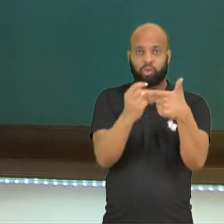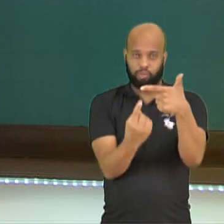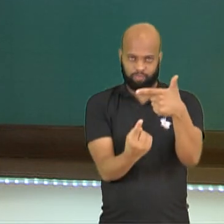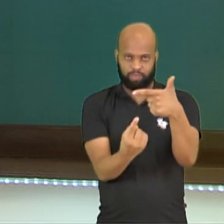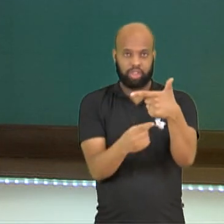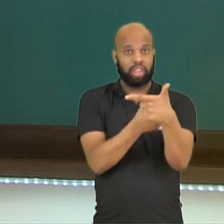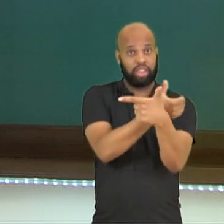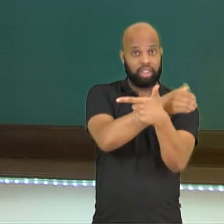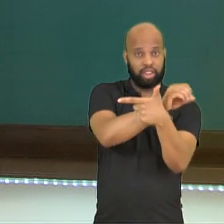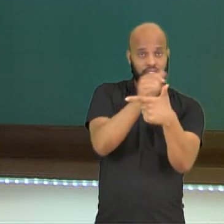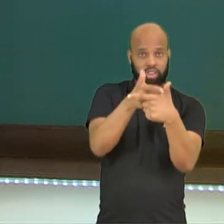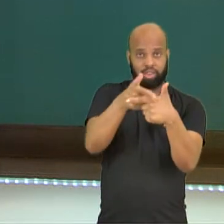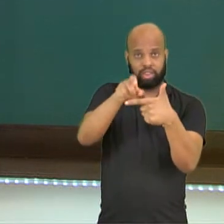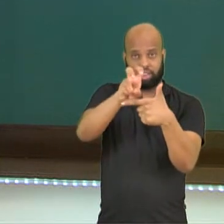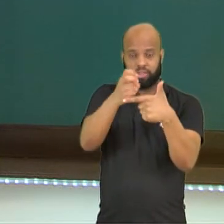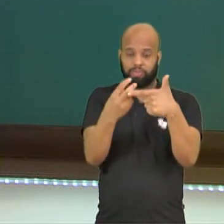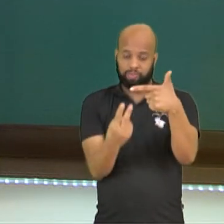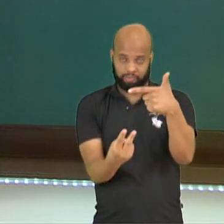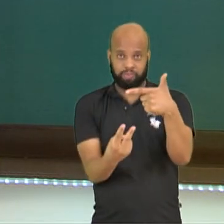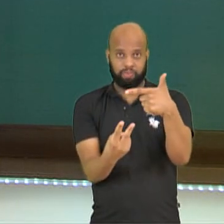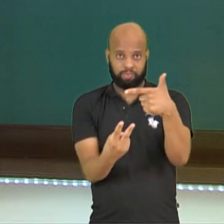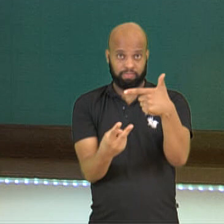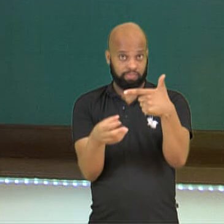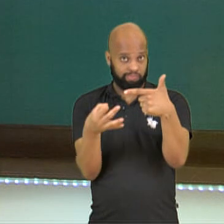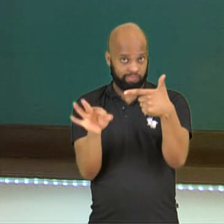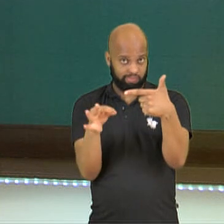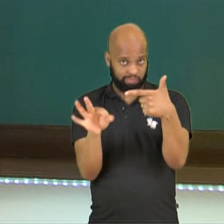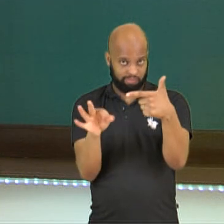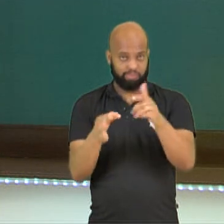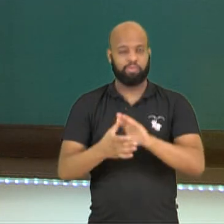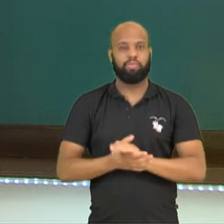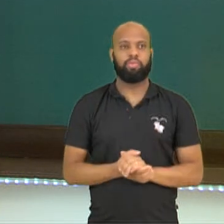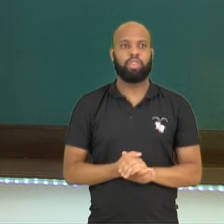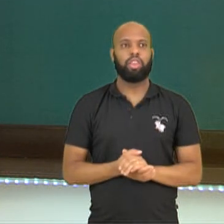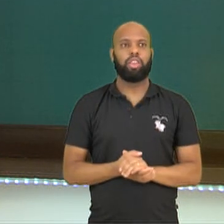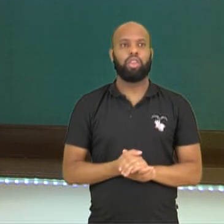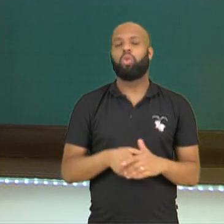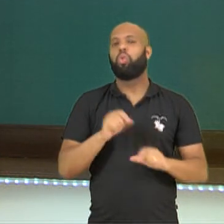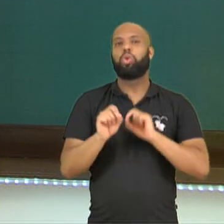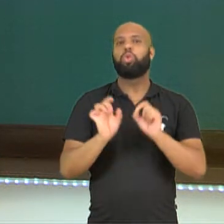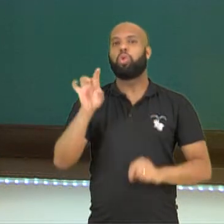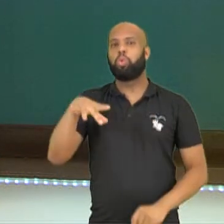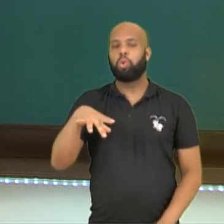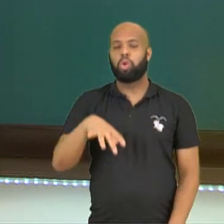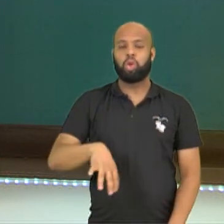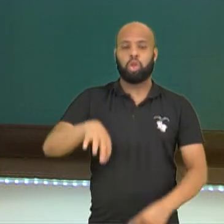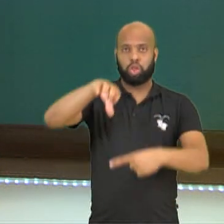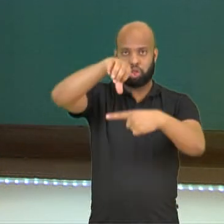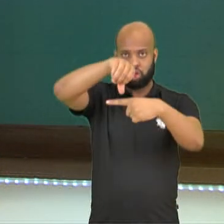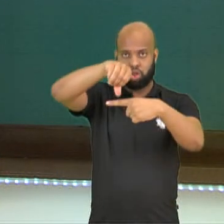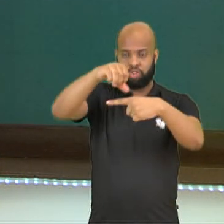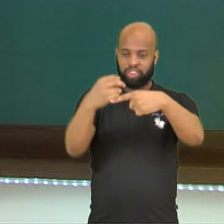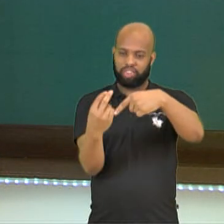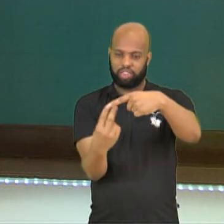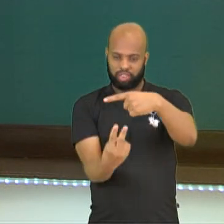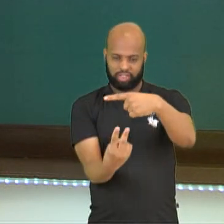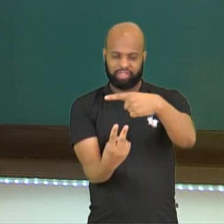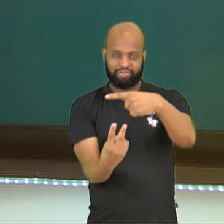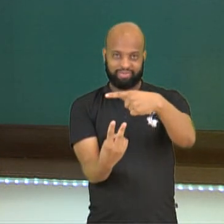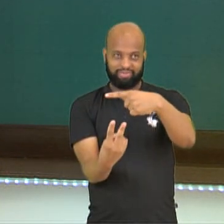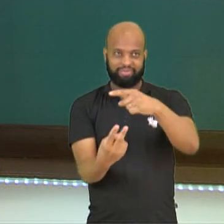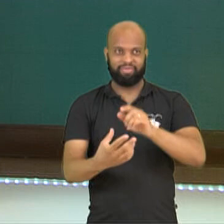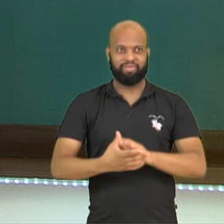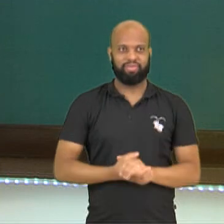sobra 1. 10 dividido por 5 sobra 2. Então, o que sobrou? 9 em cima e 2